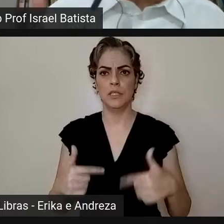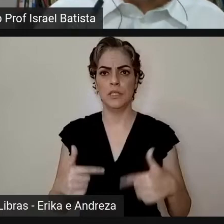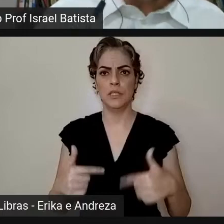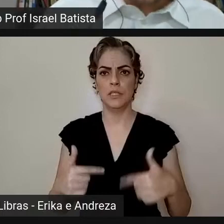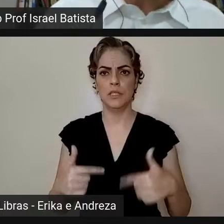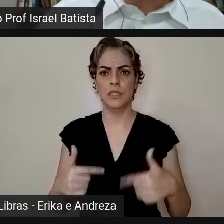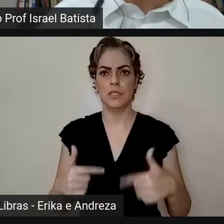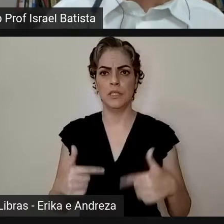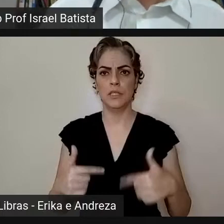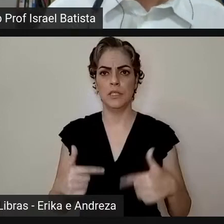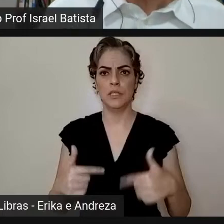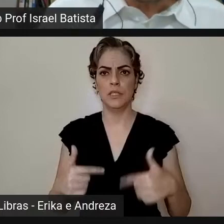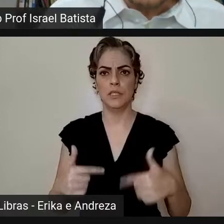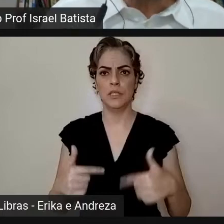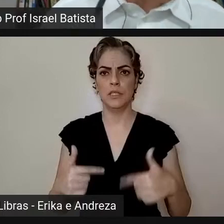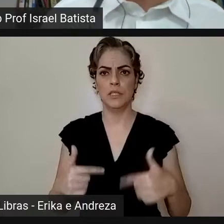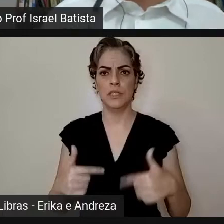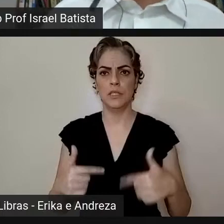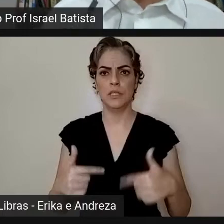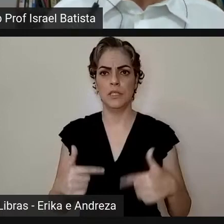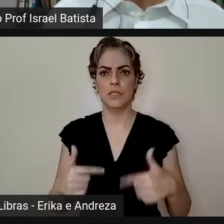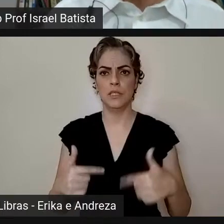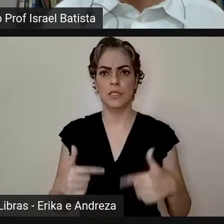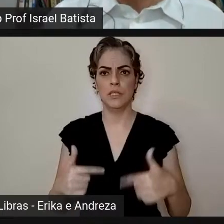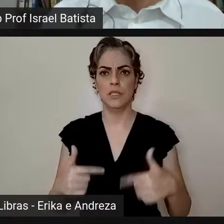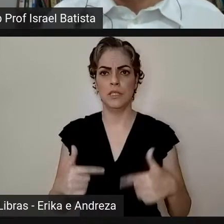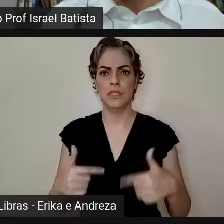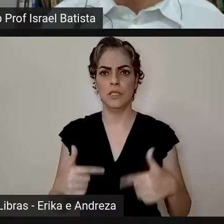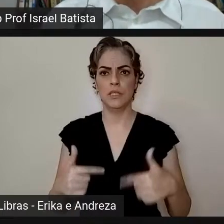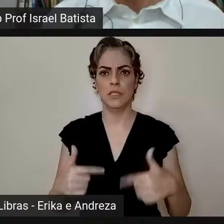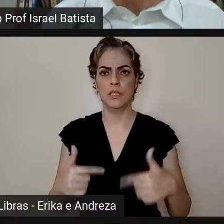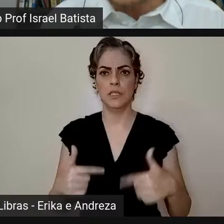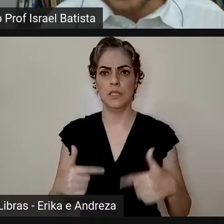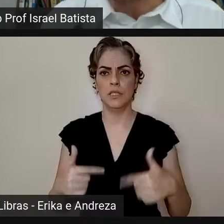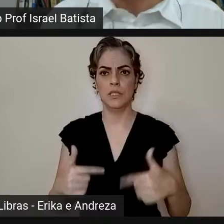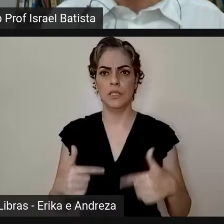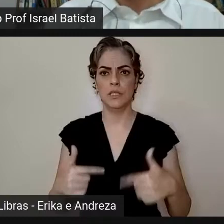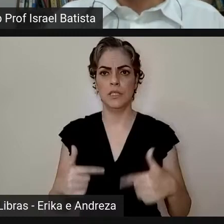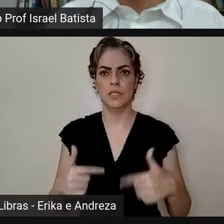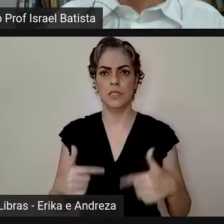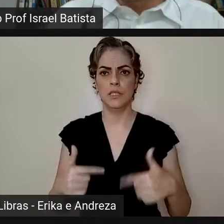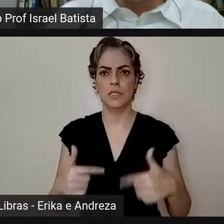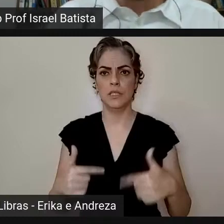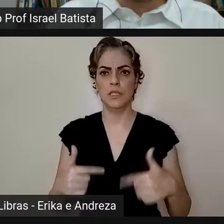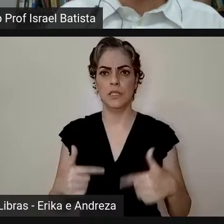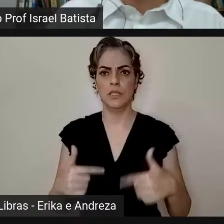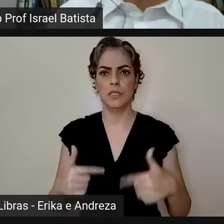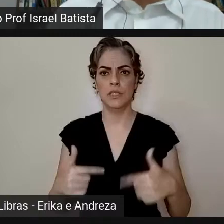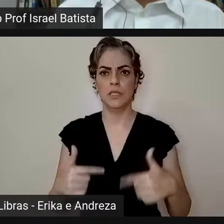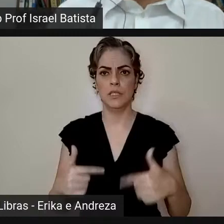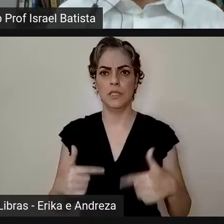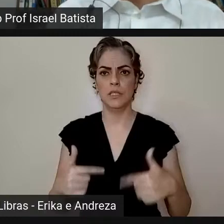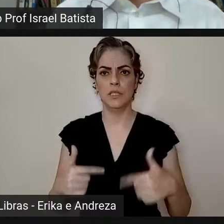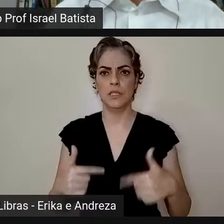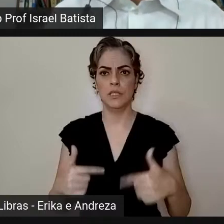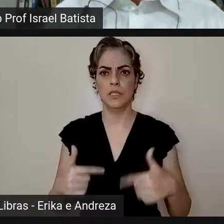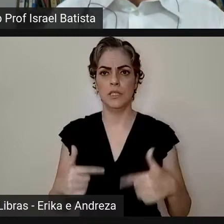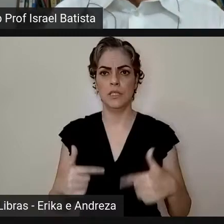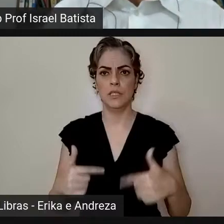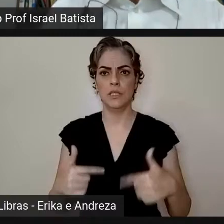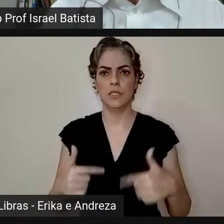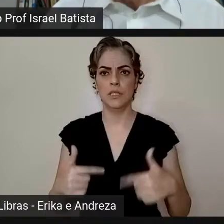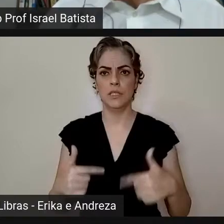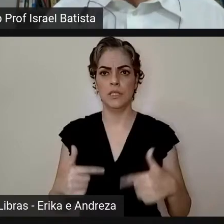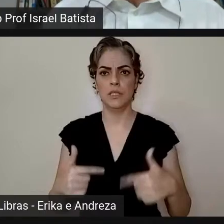e nós queremos participar da construção desse texto sobre a avaliação de desempenho. Agora,